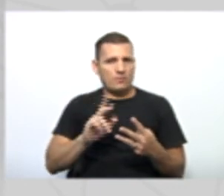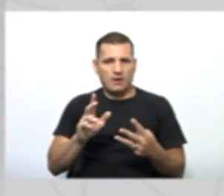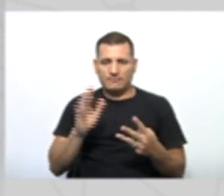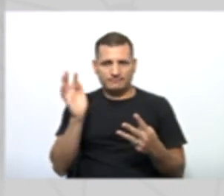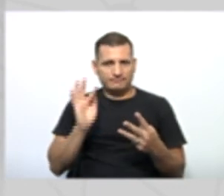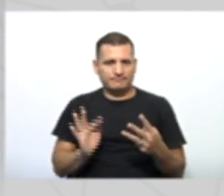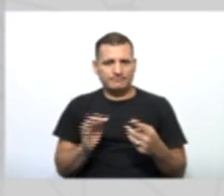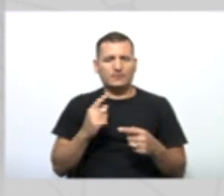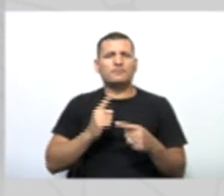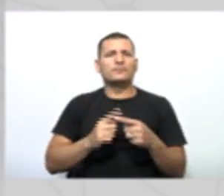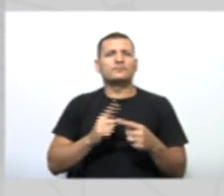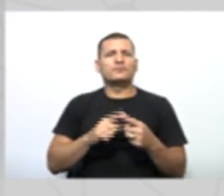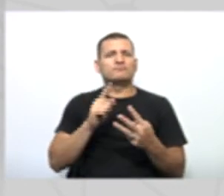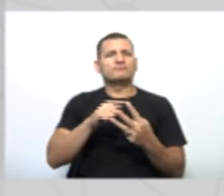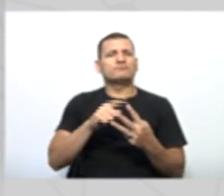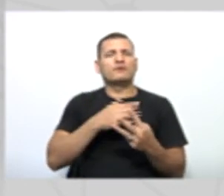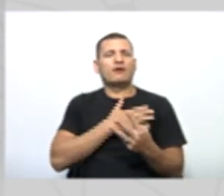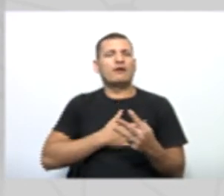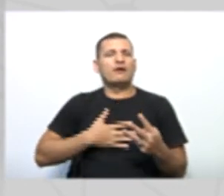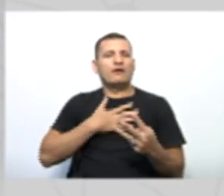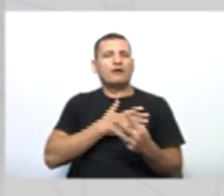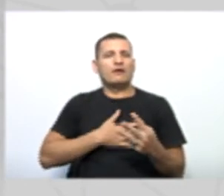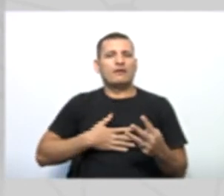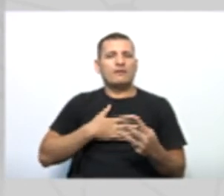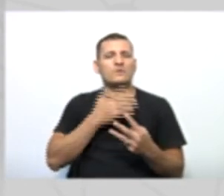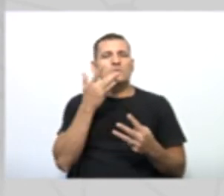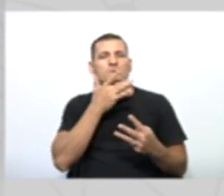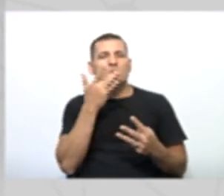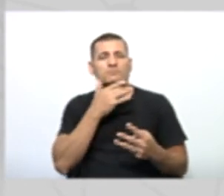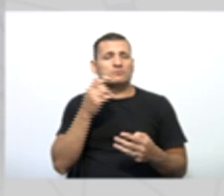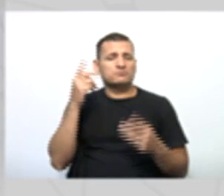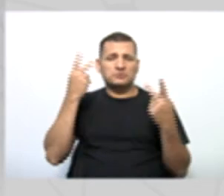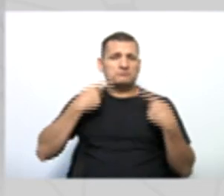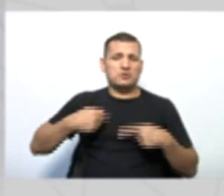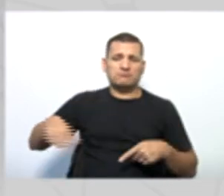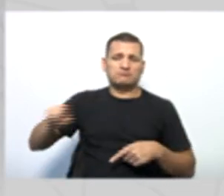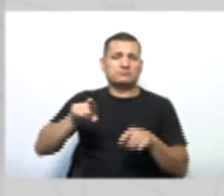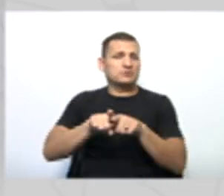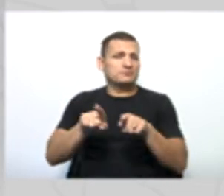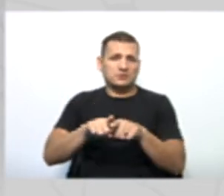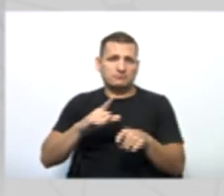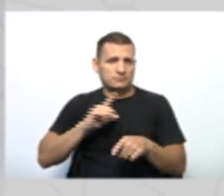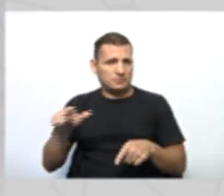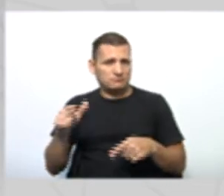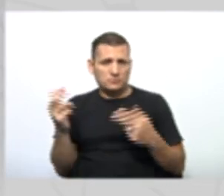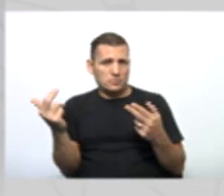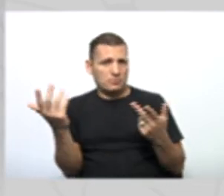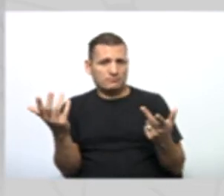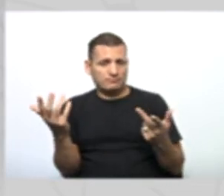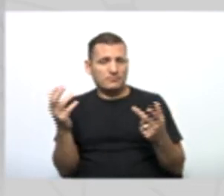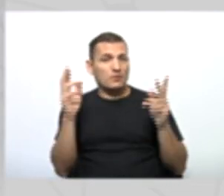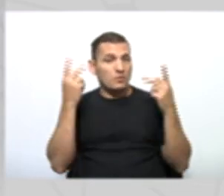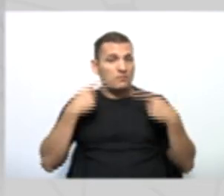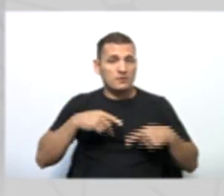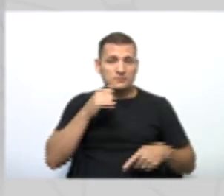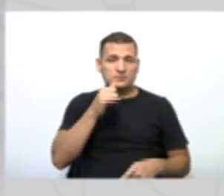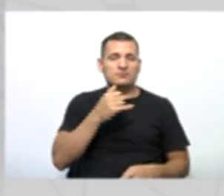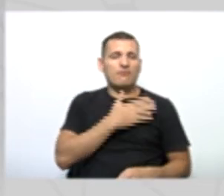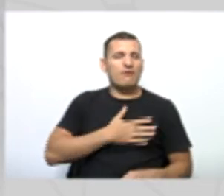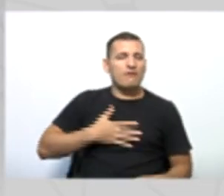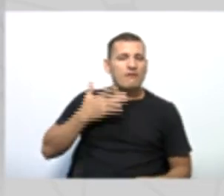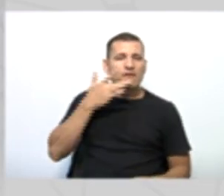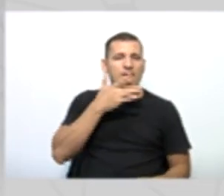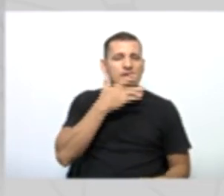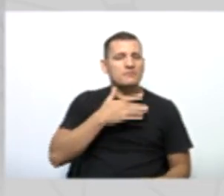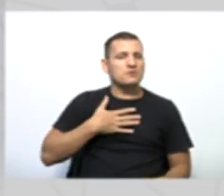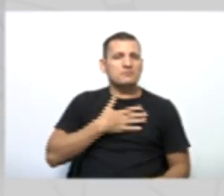Porque os prazeres os animais sentem, os animais vivem de prazeres. E o ser humano que se vive de prazer, ele não consegue ser feliz.